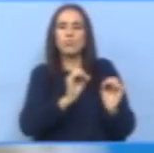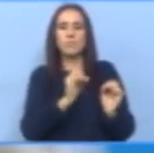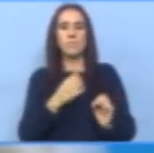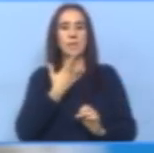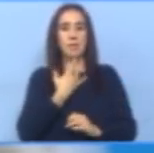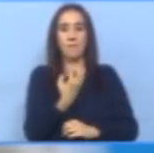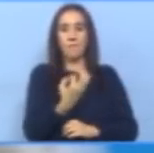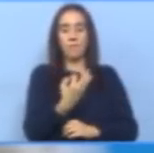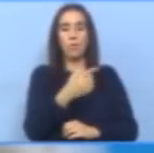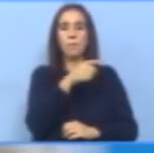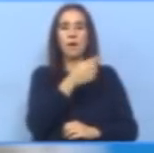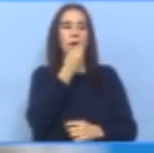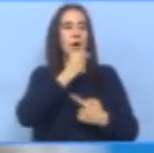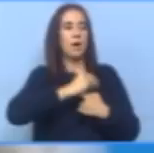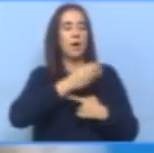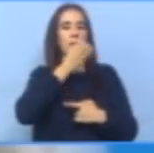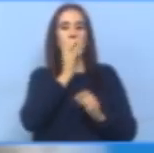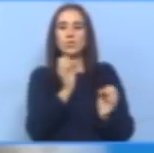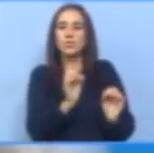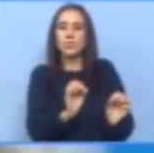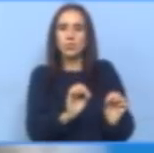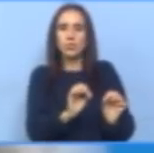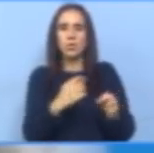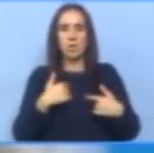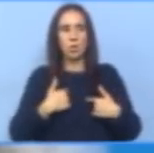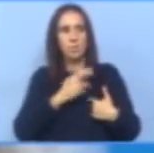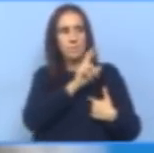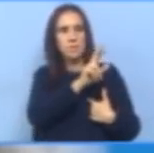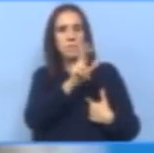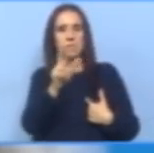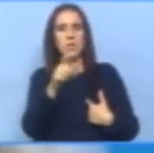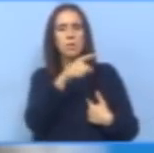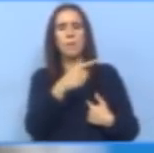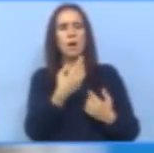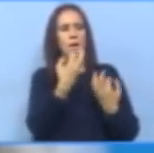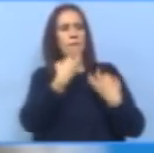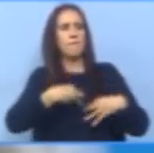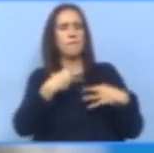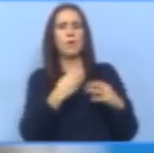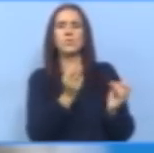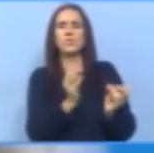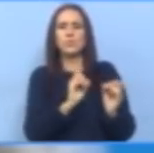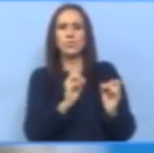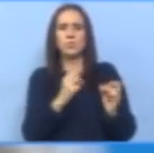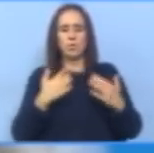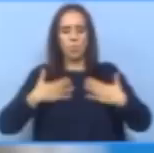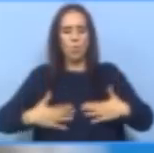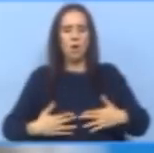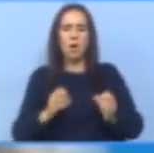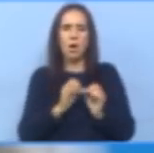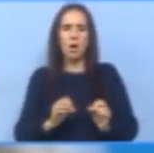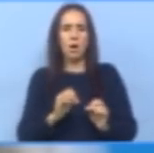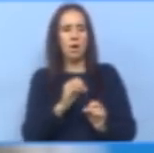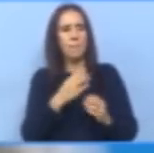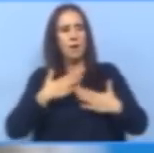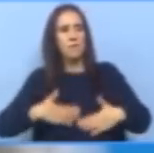sede e não me destes de beber. Era peregrino e não me recolhestes. Estava sem roupa e não